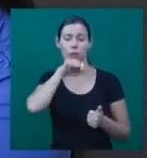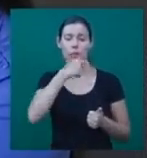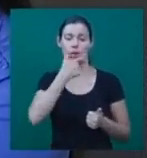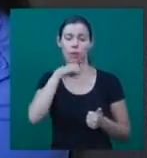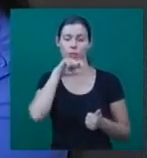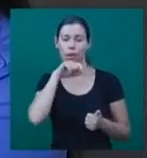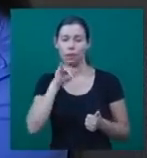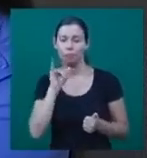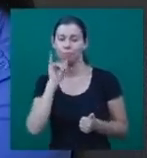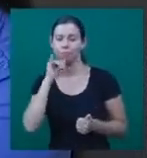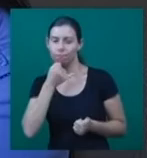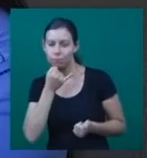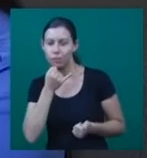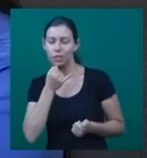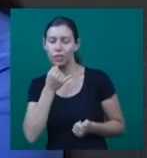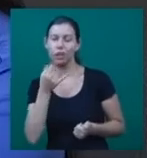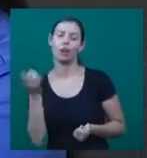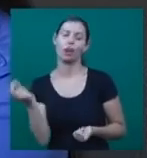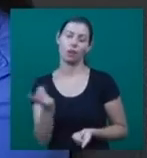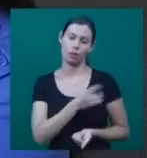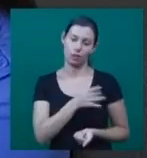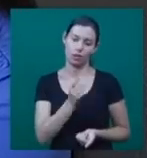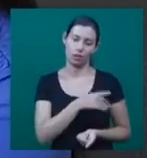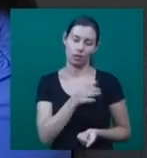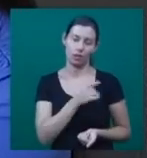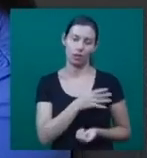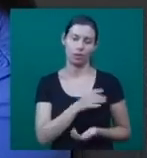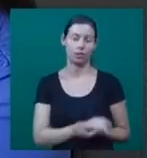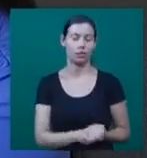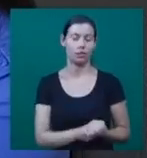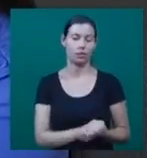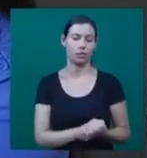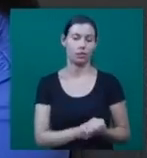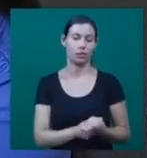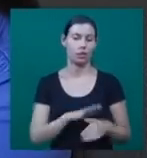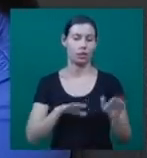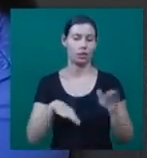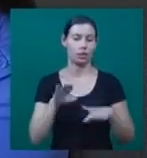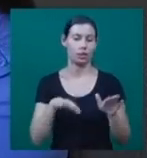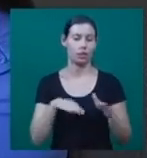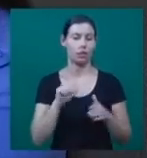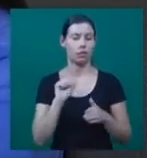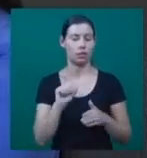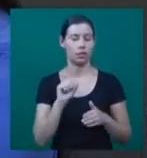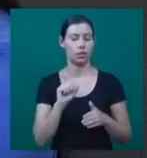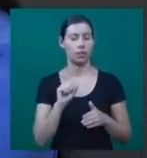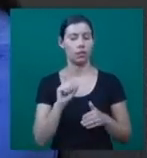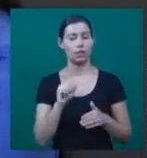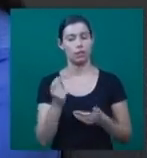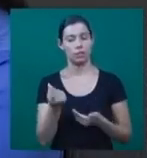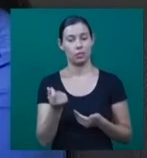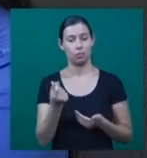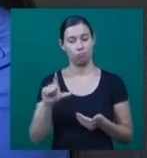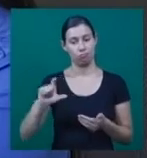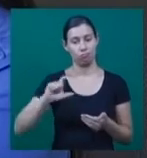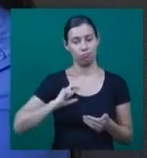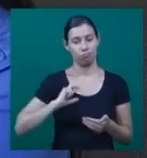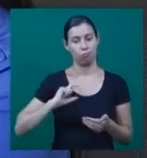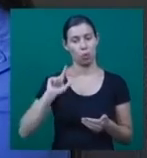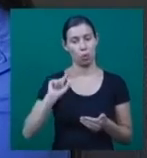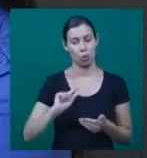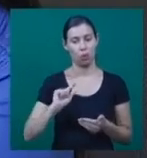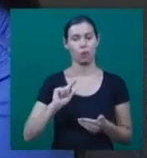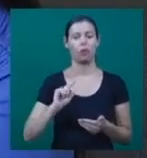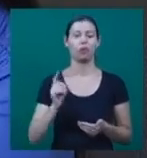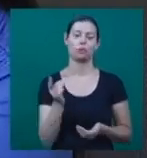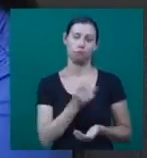pais, de frustrar os pais ou os familiares, né? E às vezes o medo de não ser bem remunerado, né?